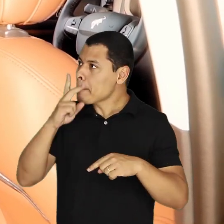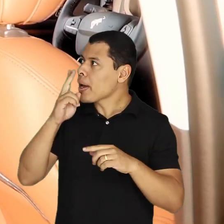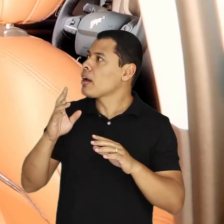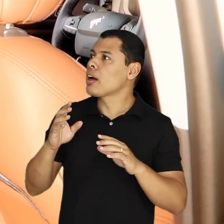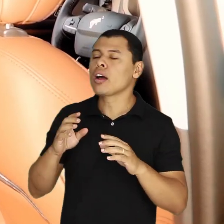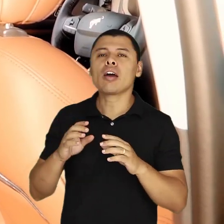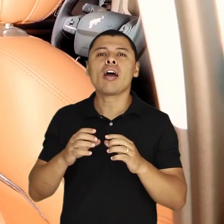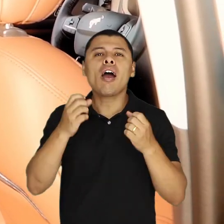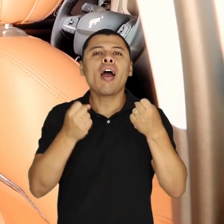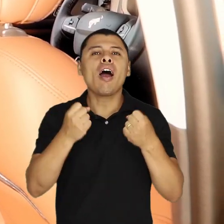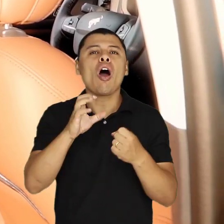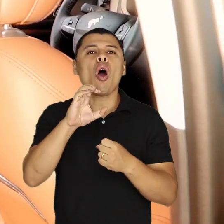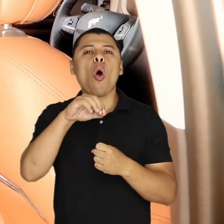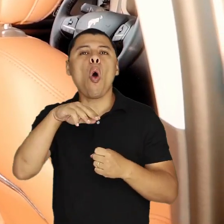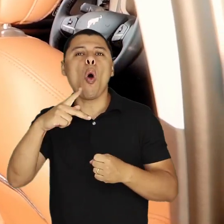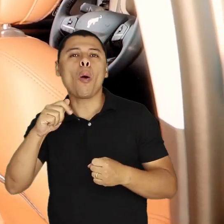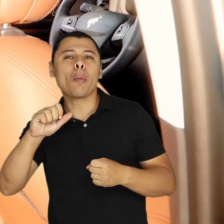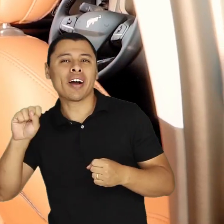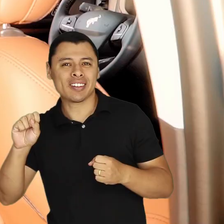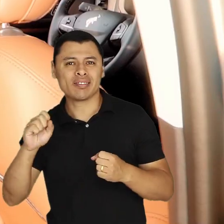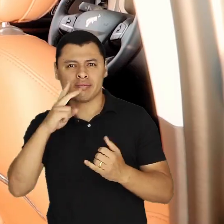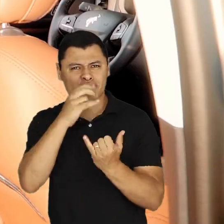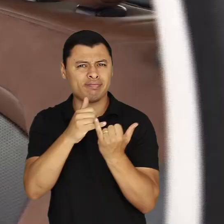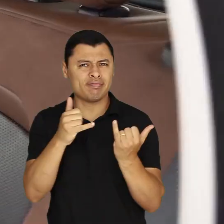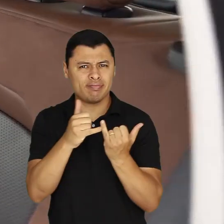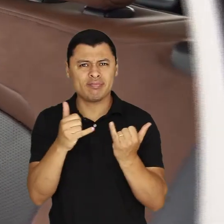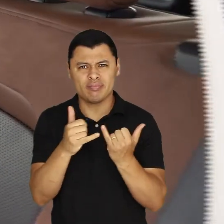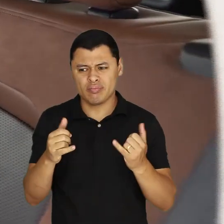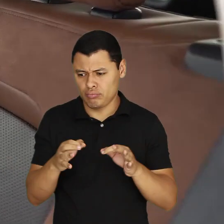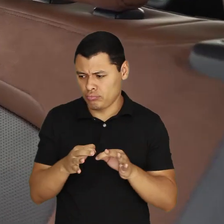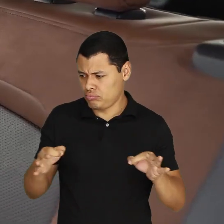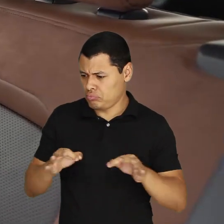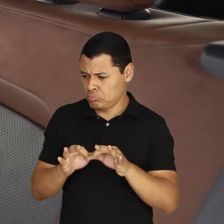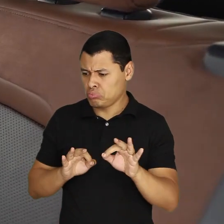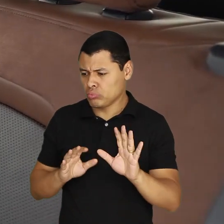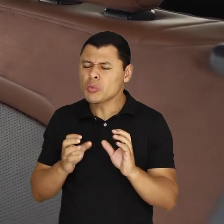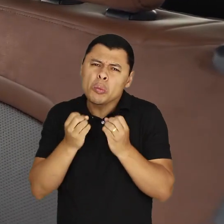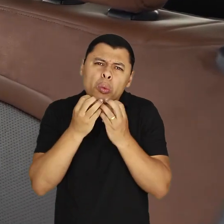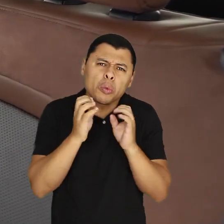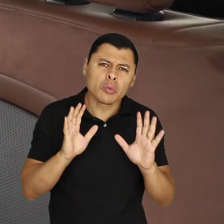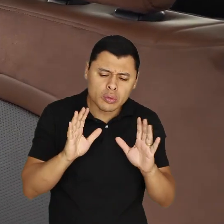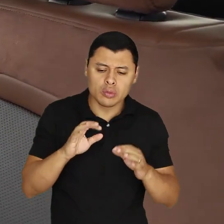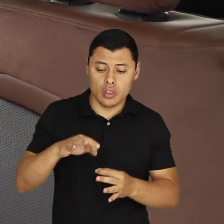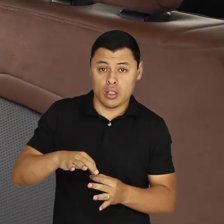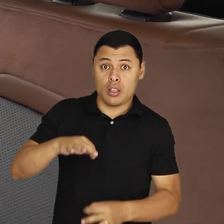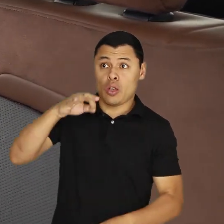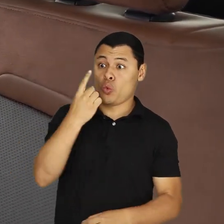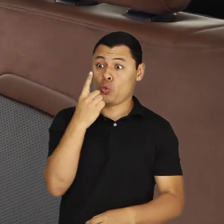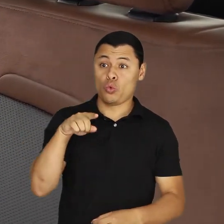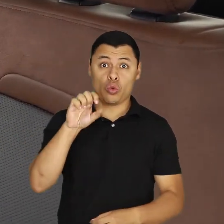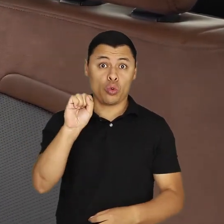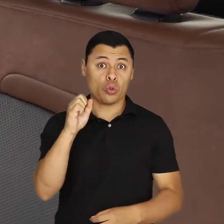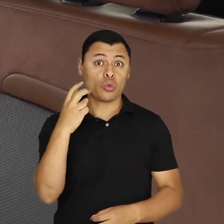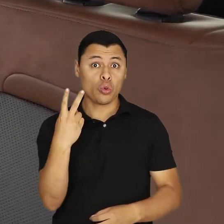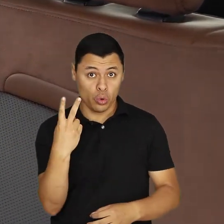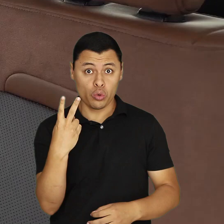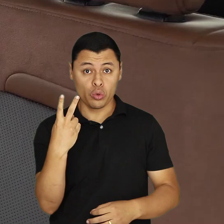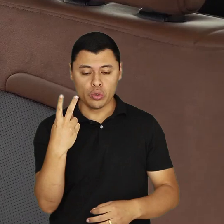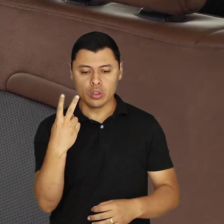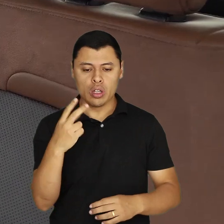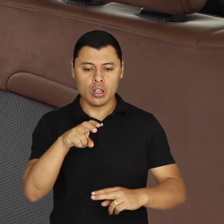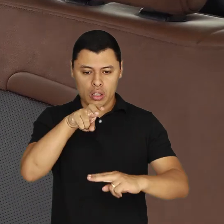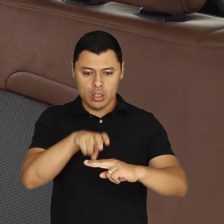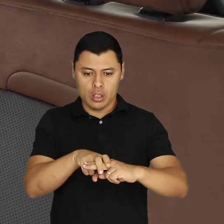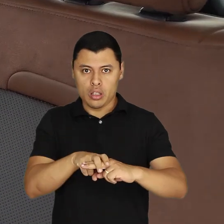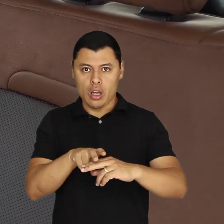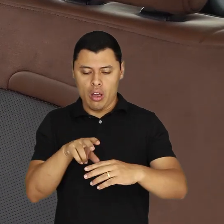que me lembra um pouco do Compass, por exemplo, né? Então até as dimensões são meio parecidas, né? Então acho que tá de bom tamanho. Tem 1,82 m, banco dianteiro está ajustado